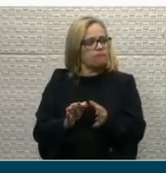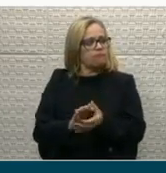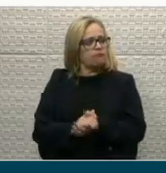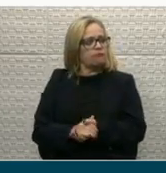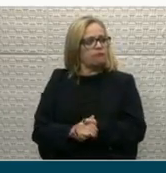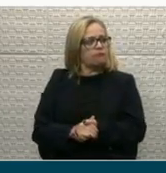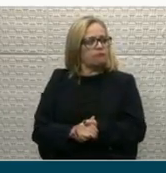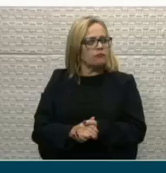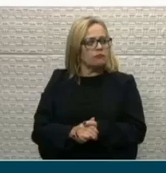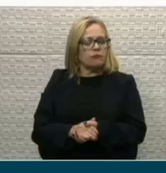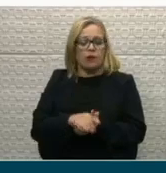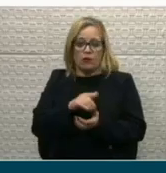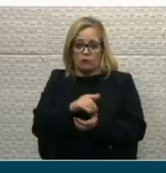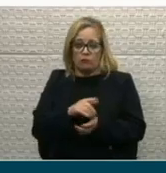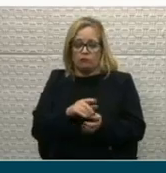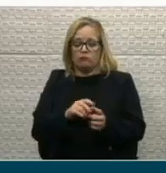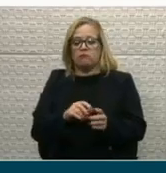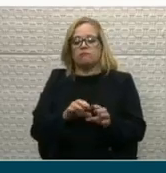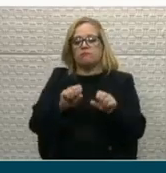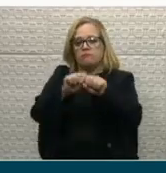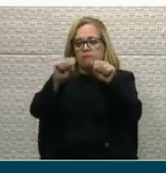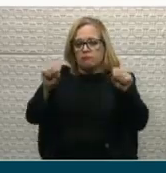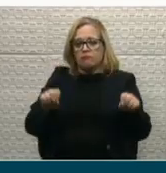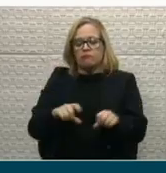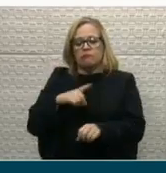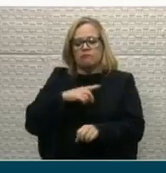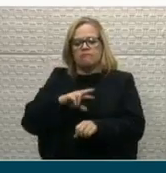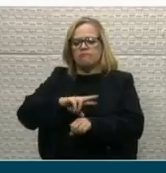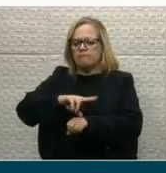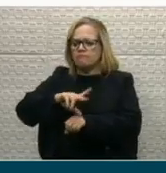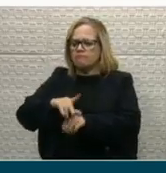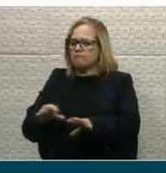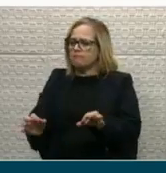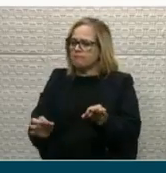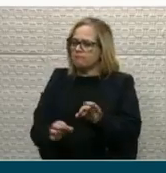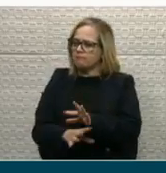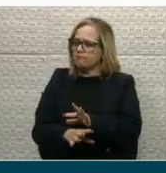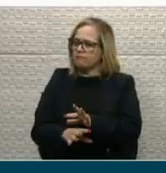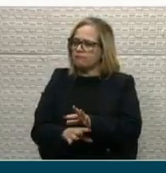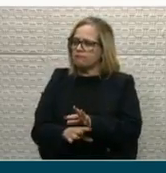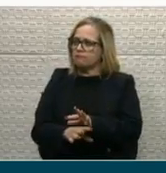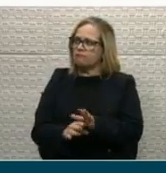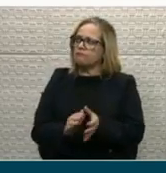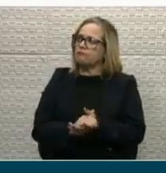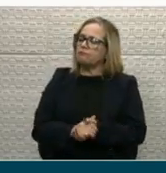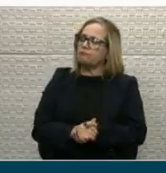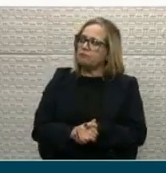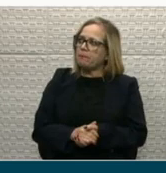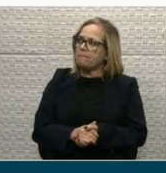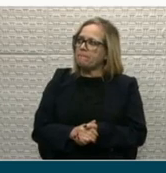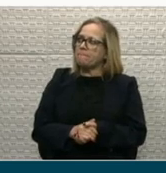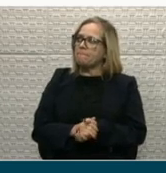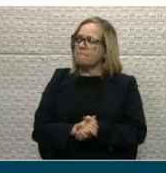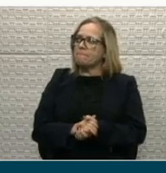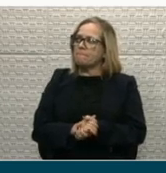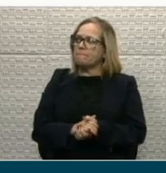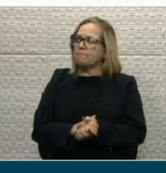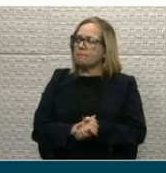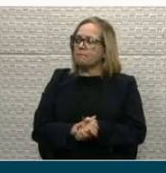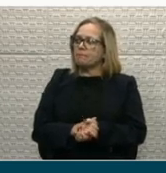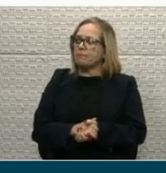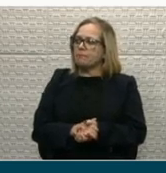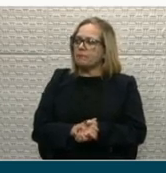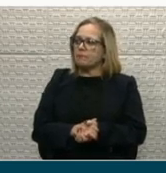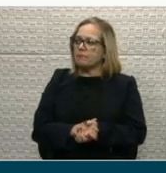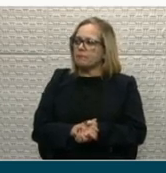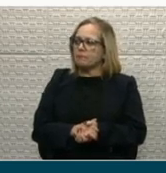A menos IV igual a zero, ele tem infinitas soluções, porque eu precisava de vetores não